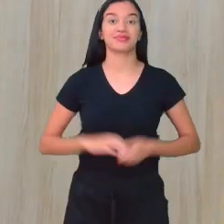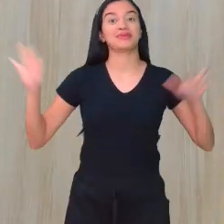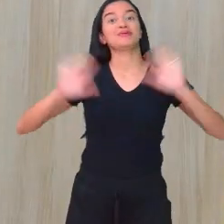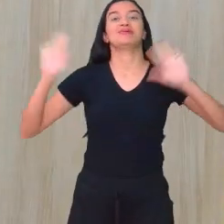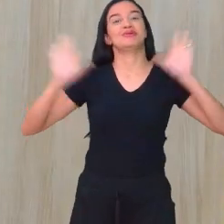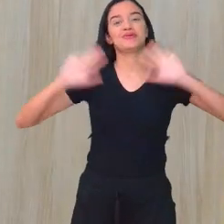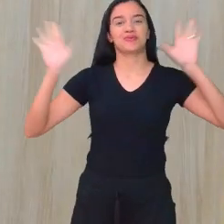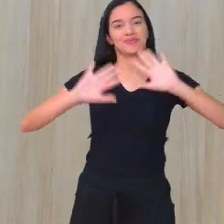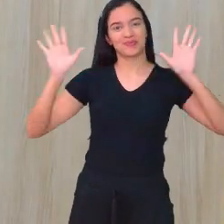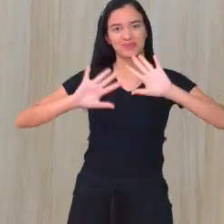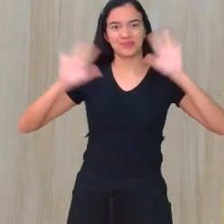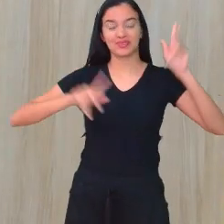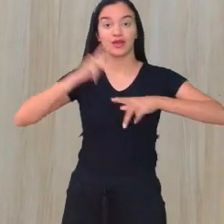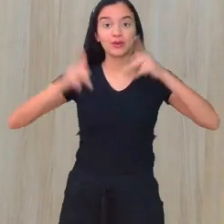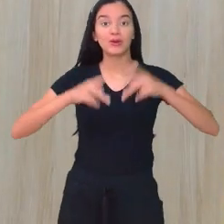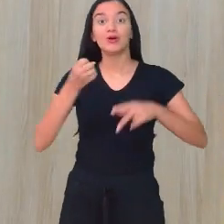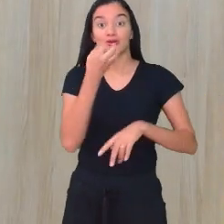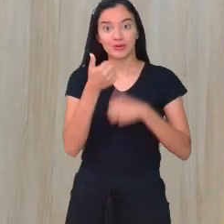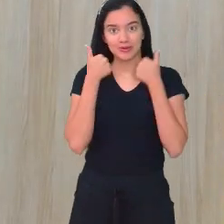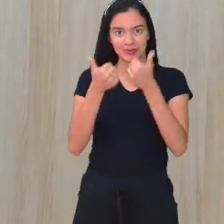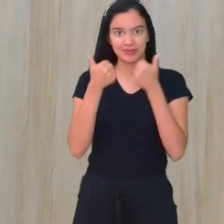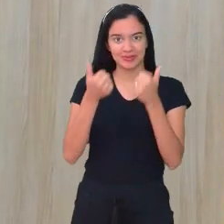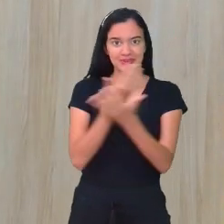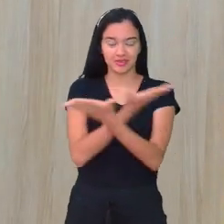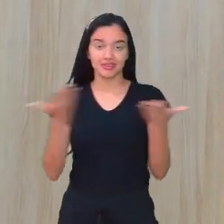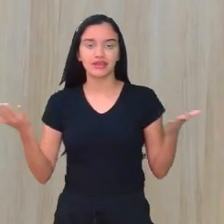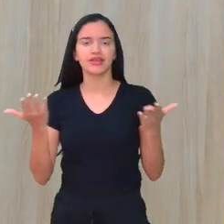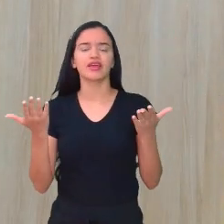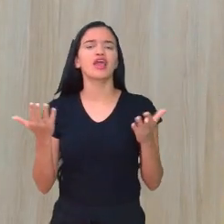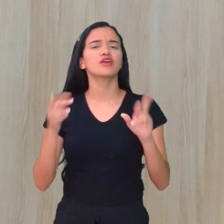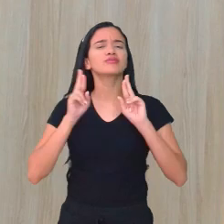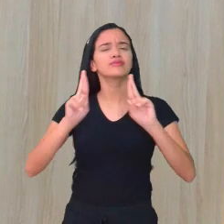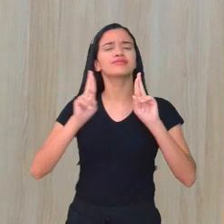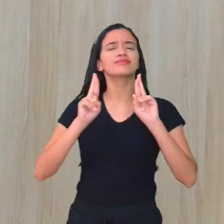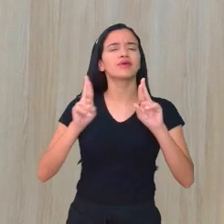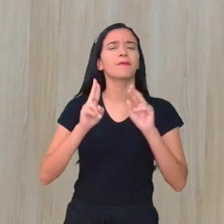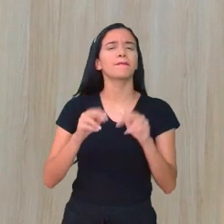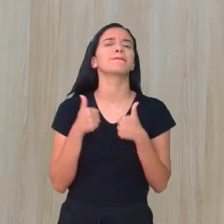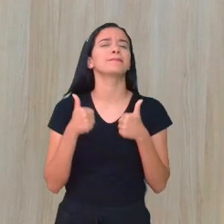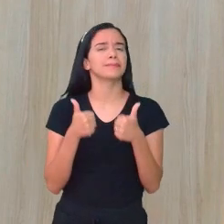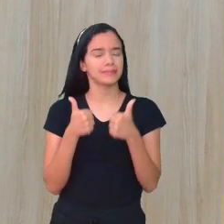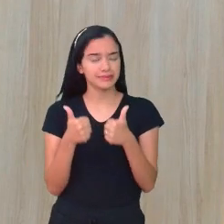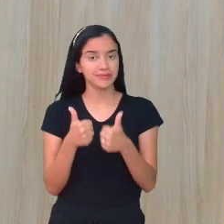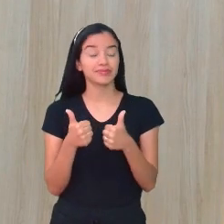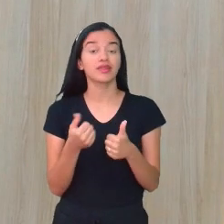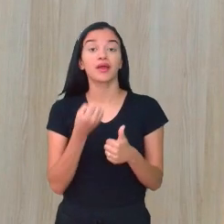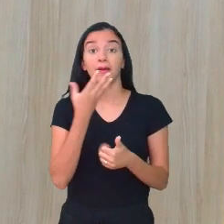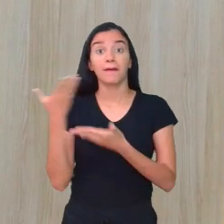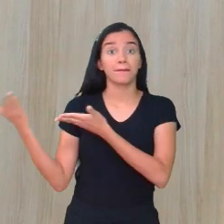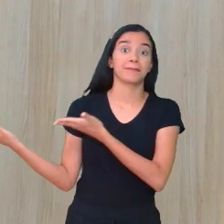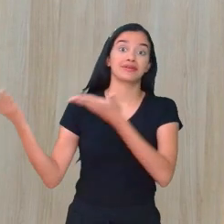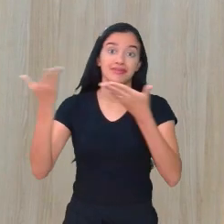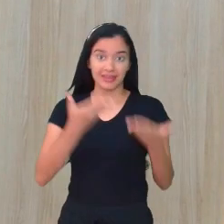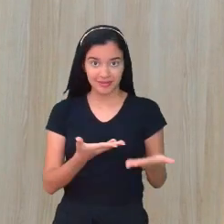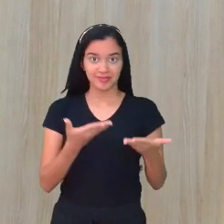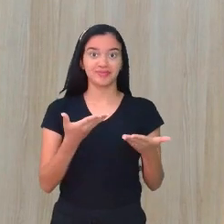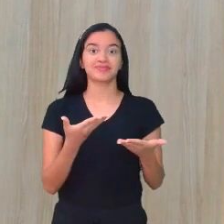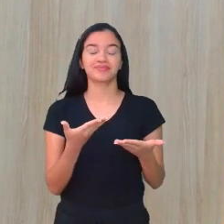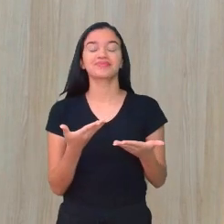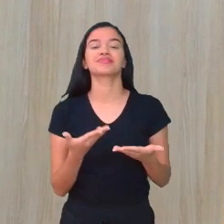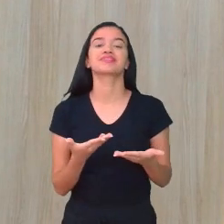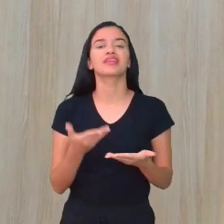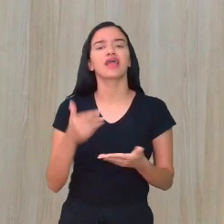E aí, meu povo, tudo bem com vocês? Espero que todos e todas estejam bem. Sejam todos e todas bem-vindos